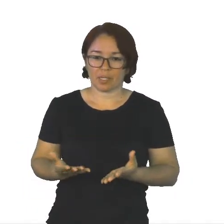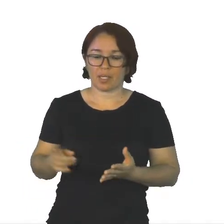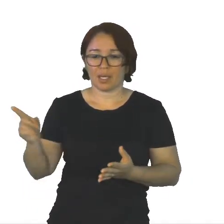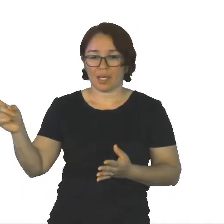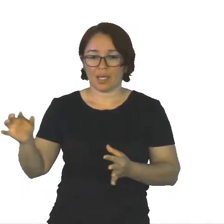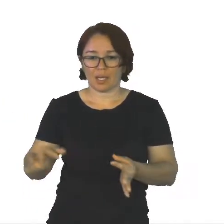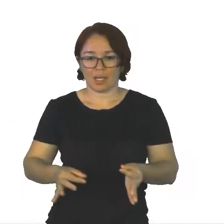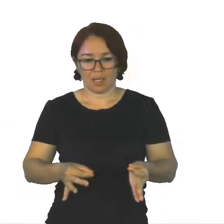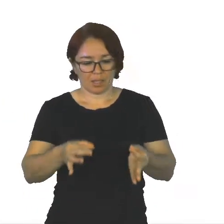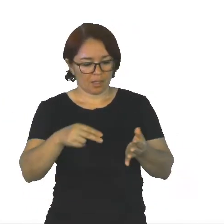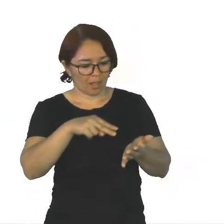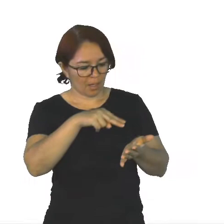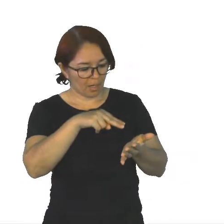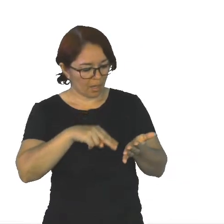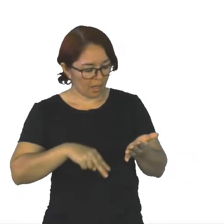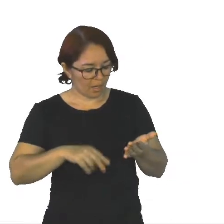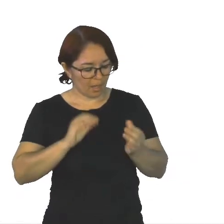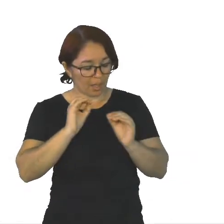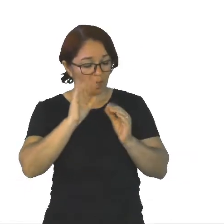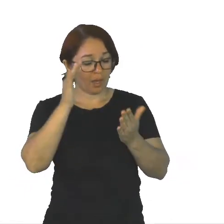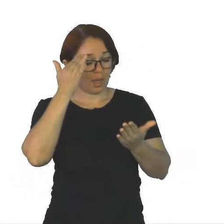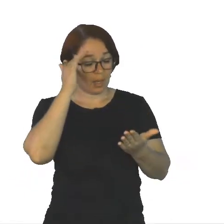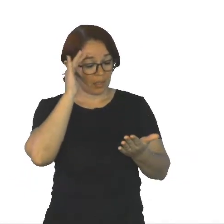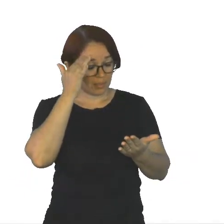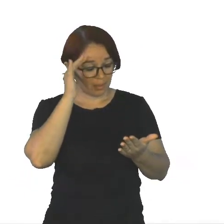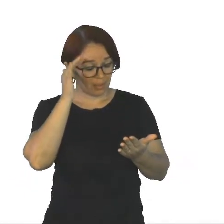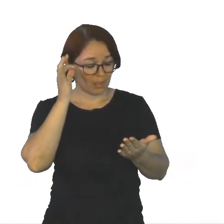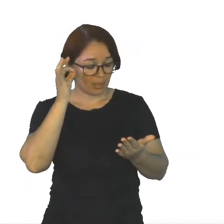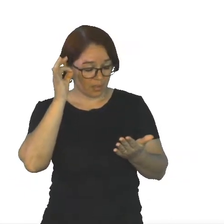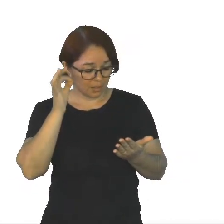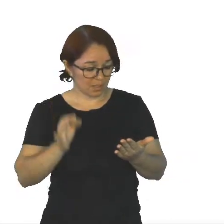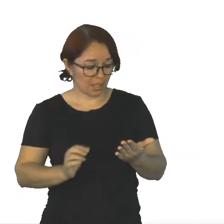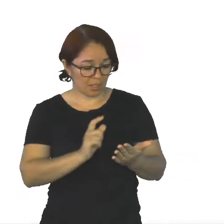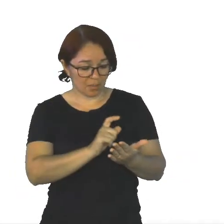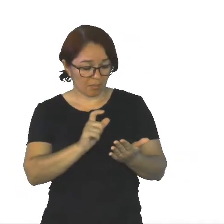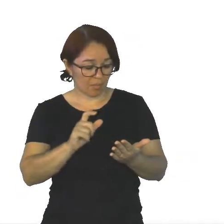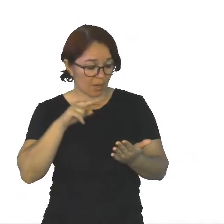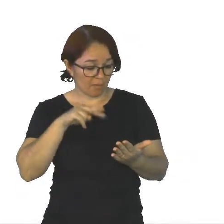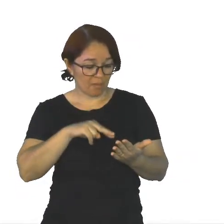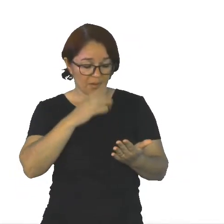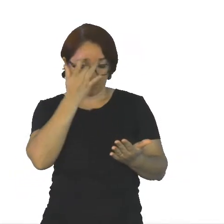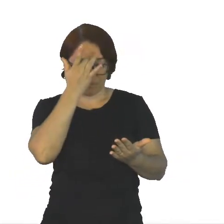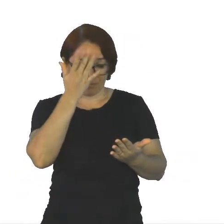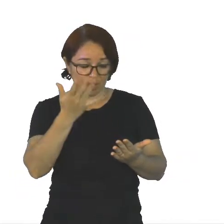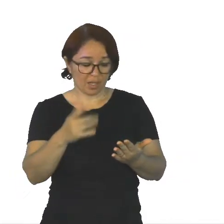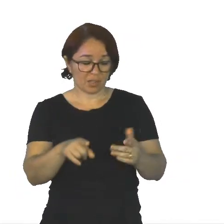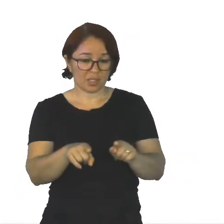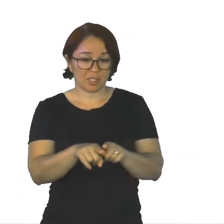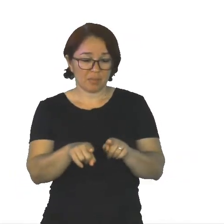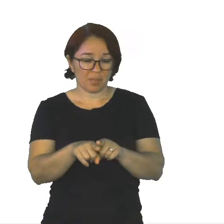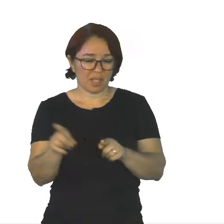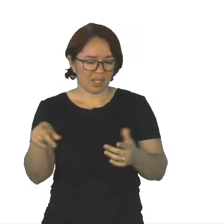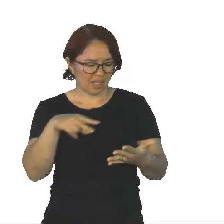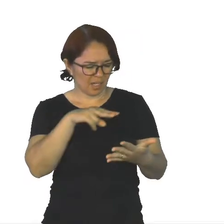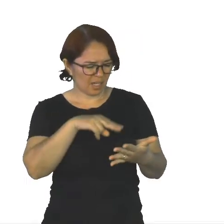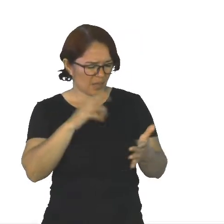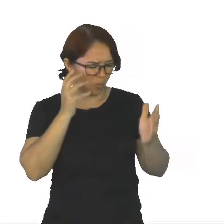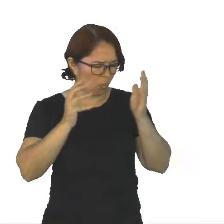evita equívocos, evita interpretações diferentes,